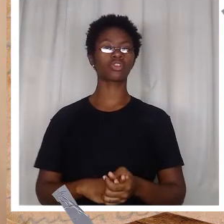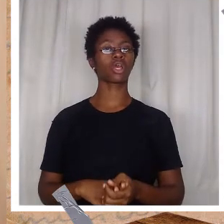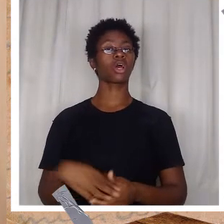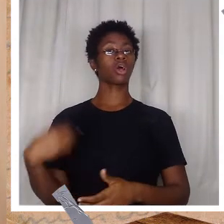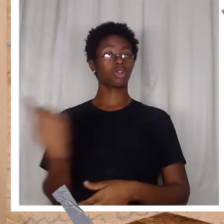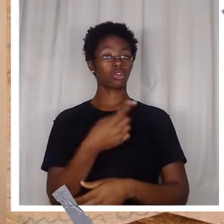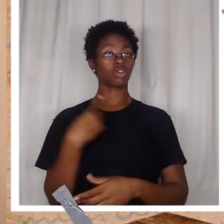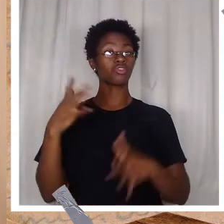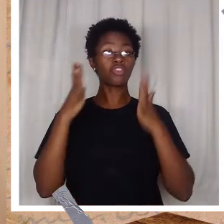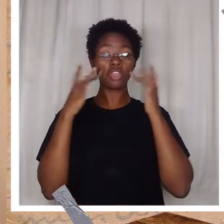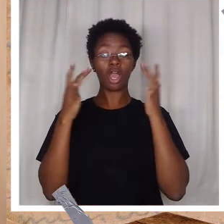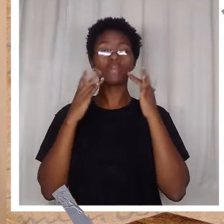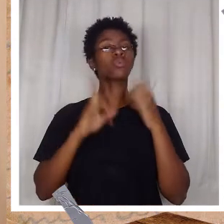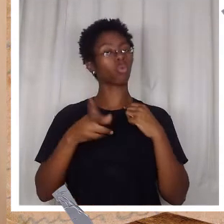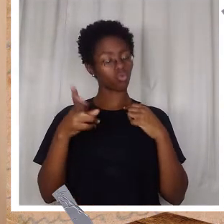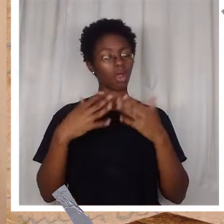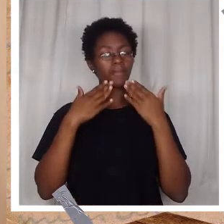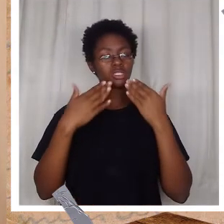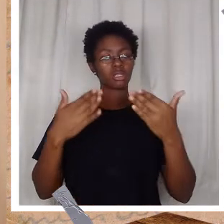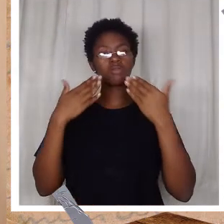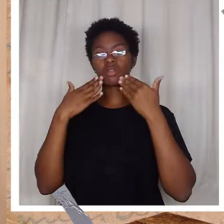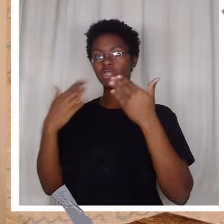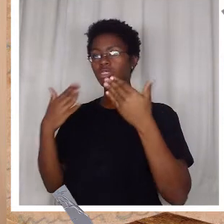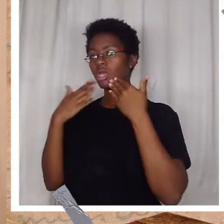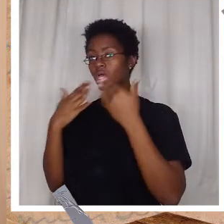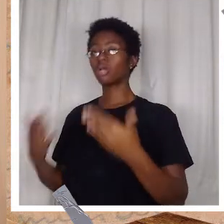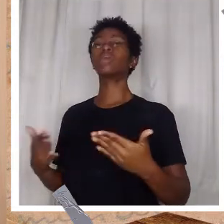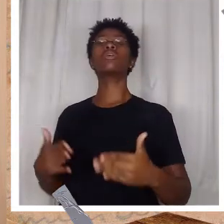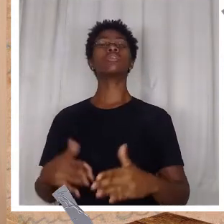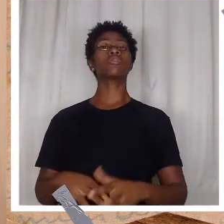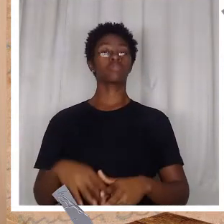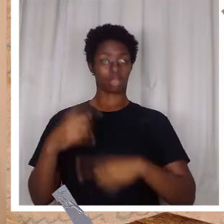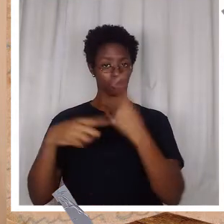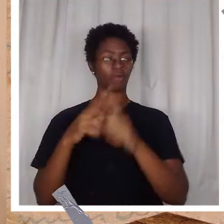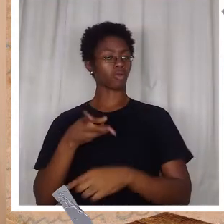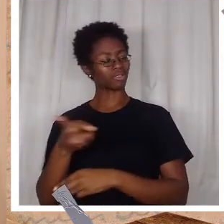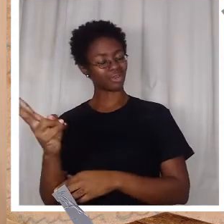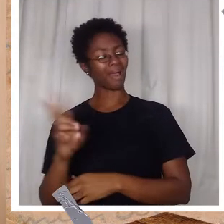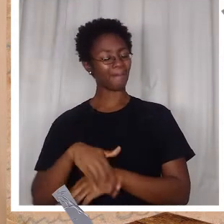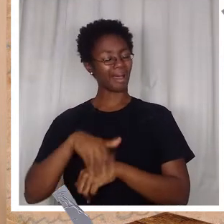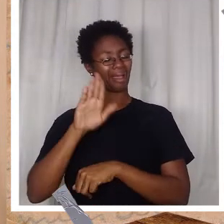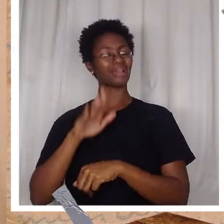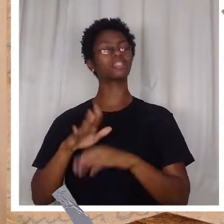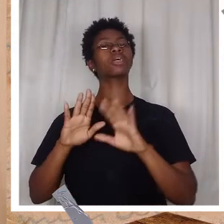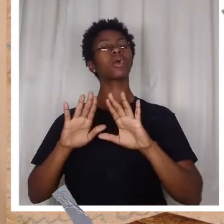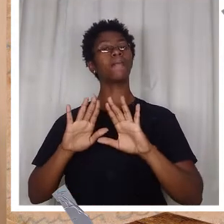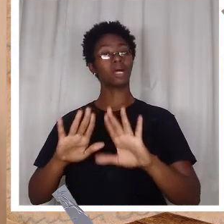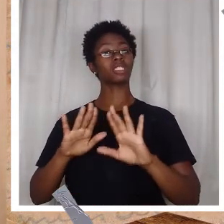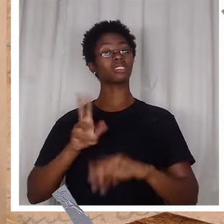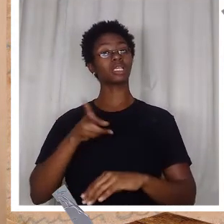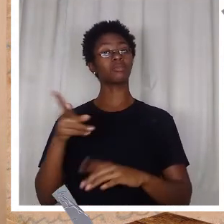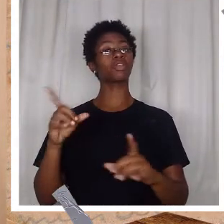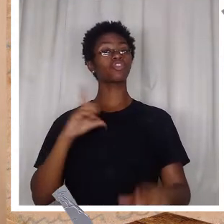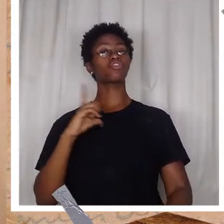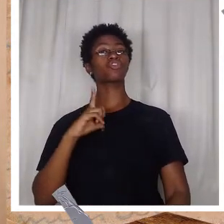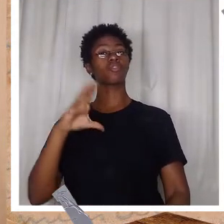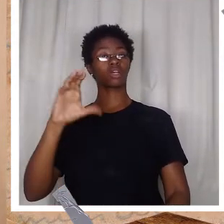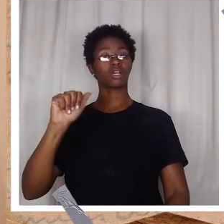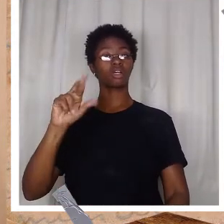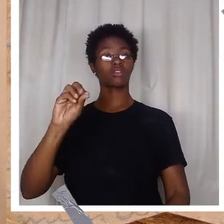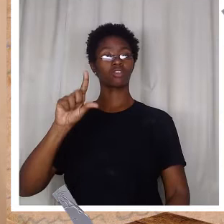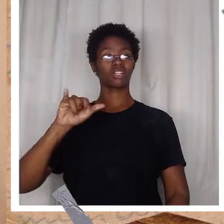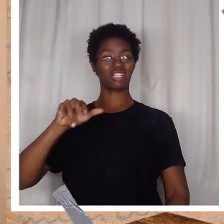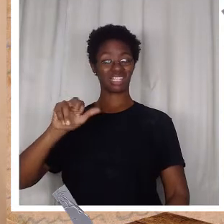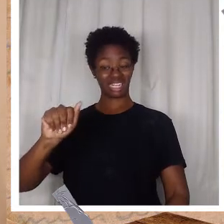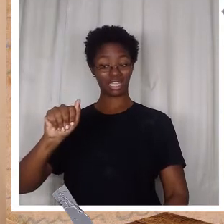vai continuar muito, e sempre que houver uma Carolina em alguma esquina, em algum teatro, em alguma biblioteca, dê um minuto de atenção a